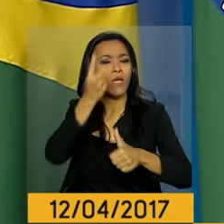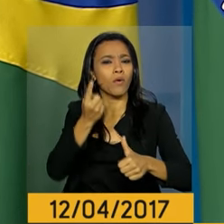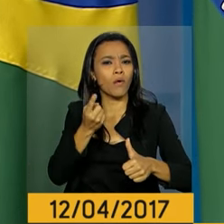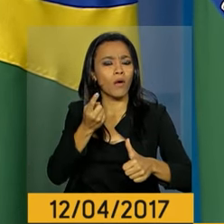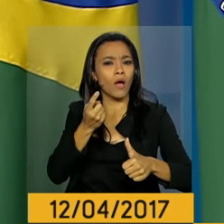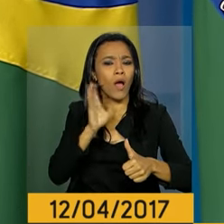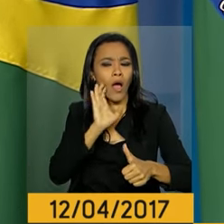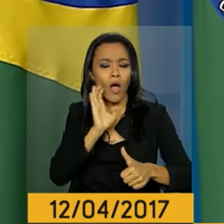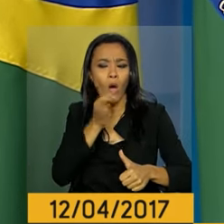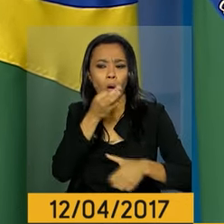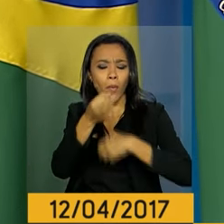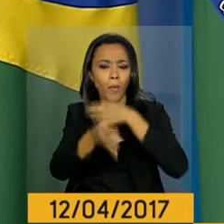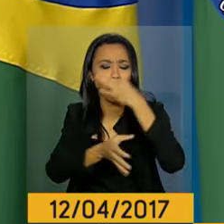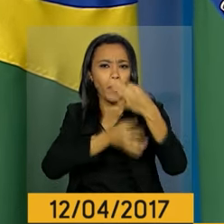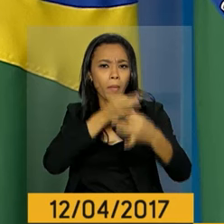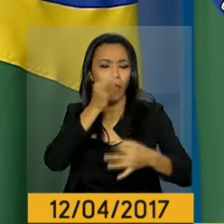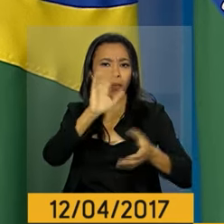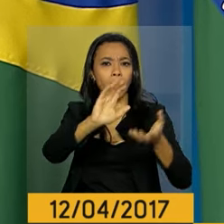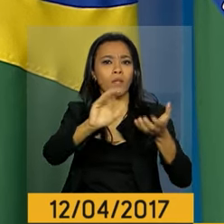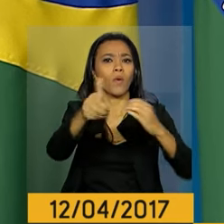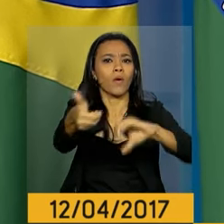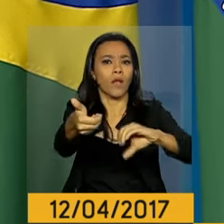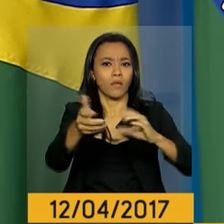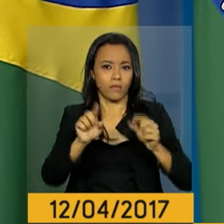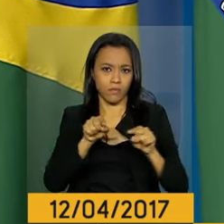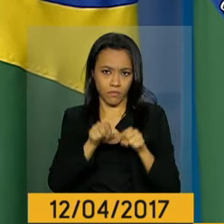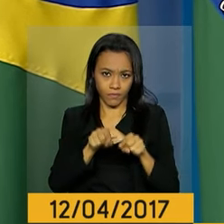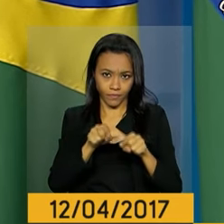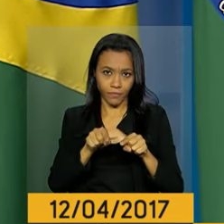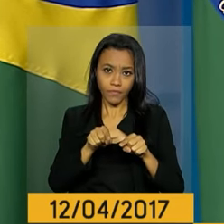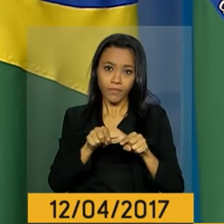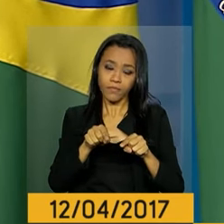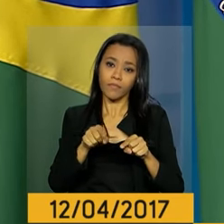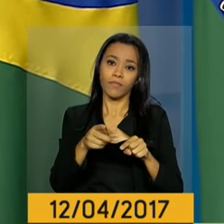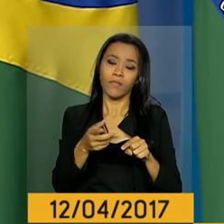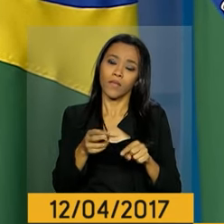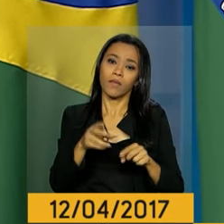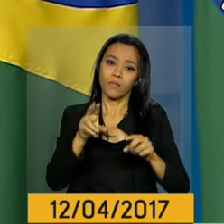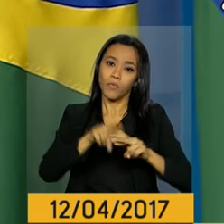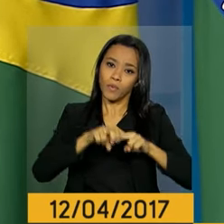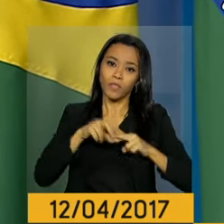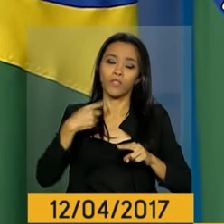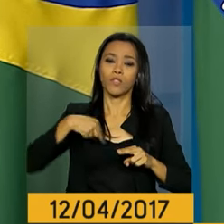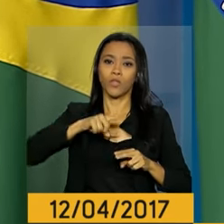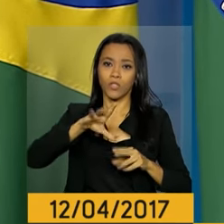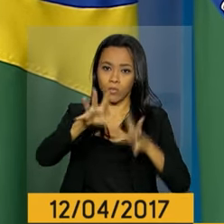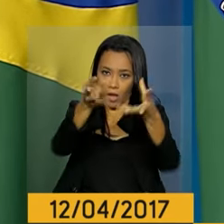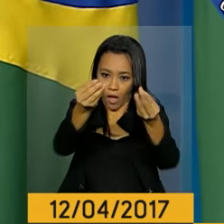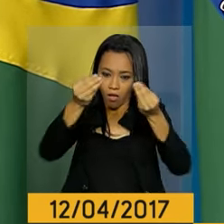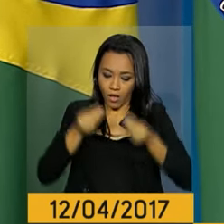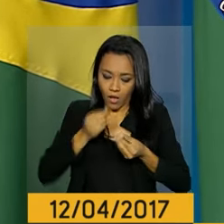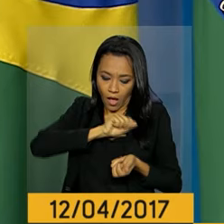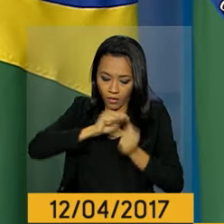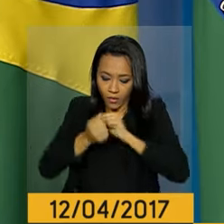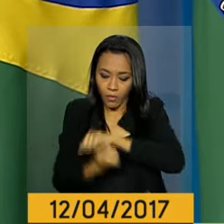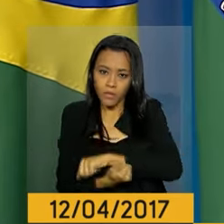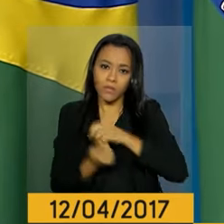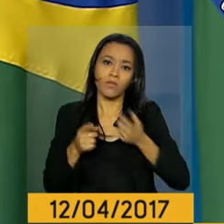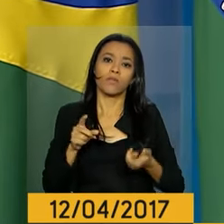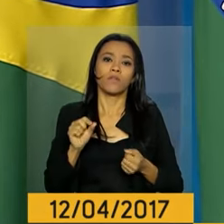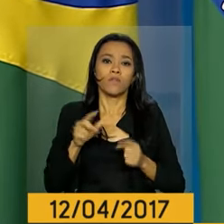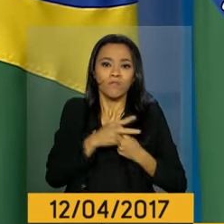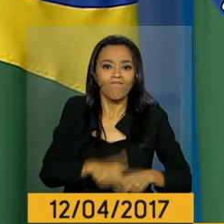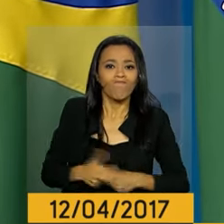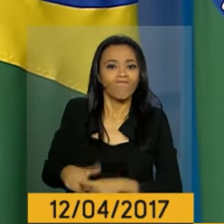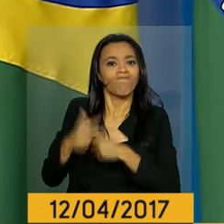o Congresso Nacional e daí fazer como estamos fazendo as adequações eh